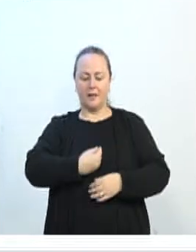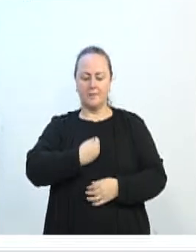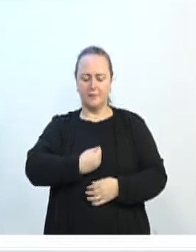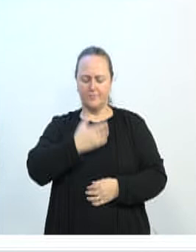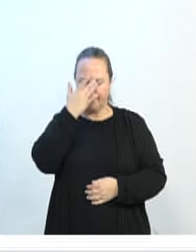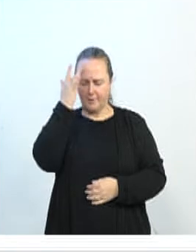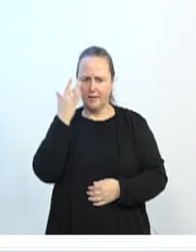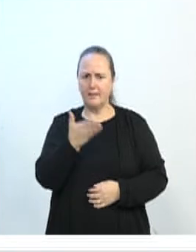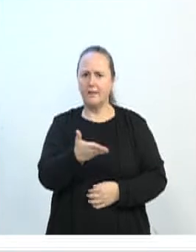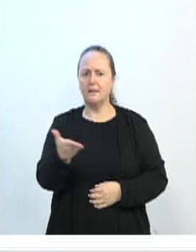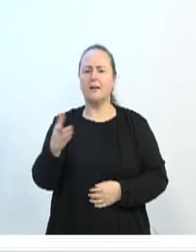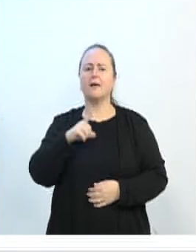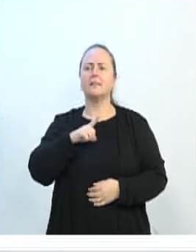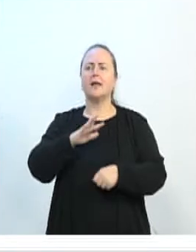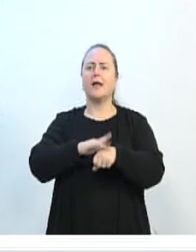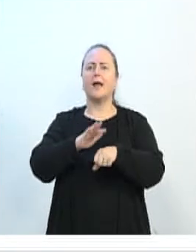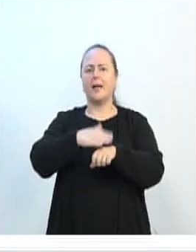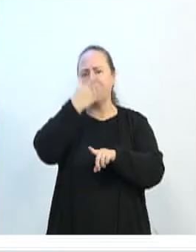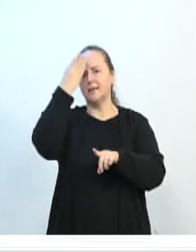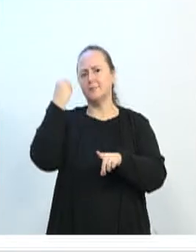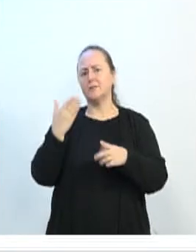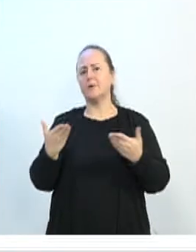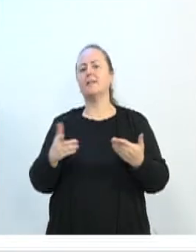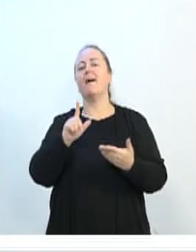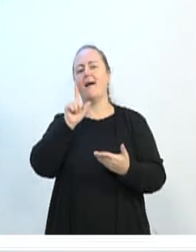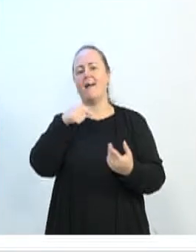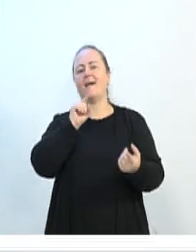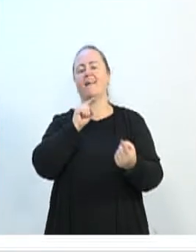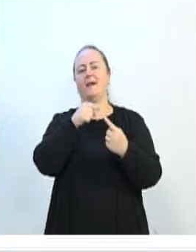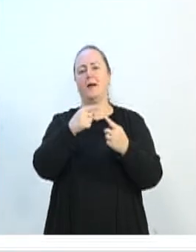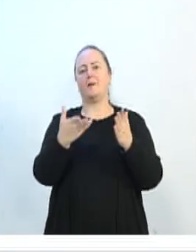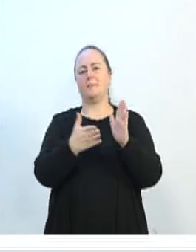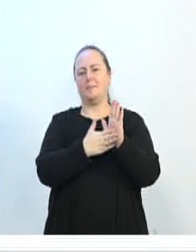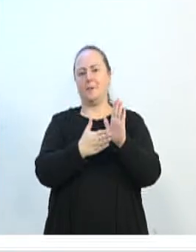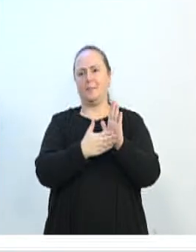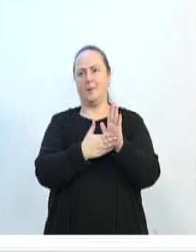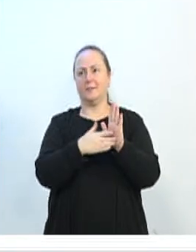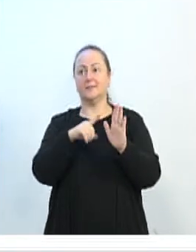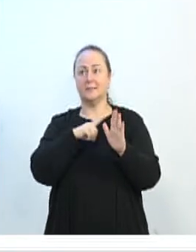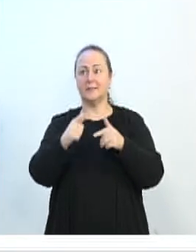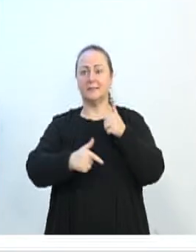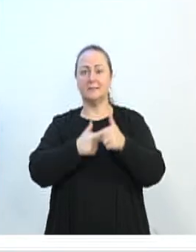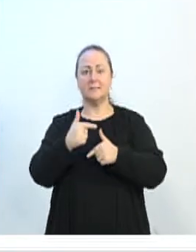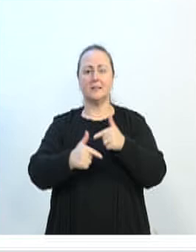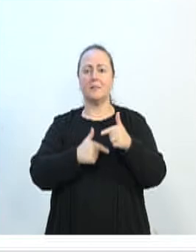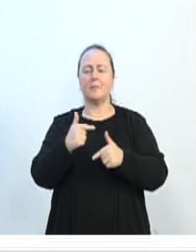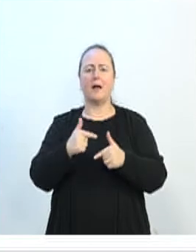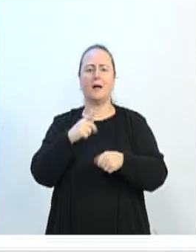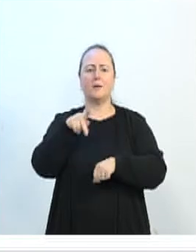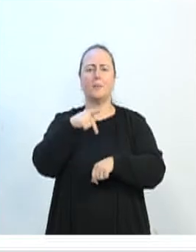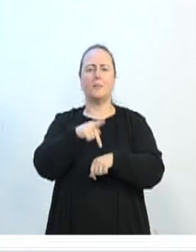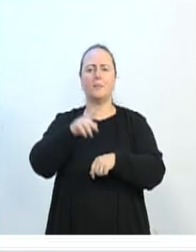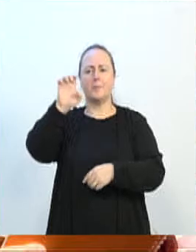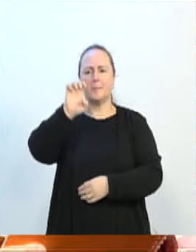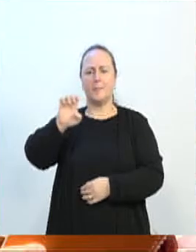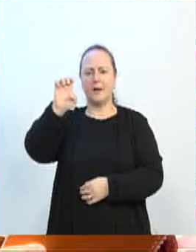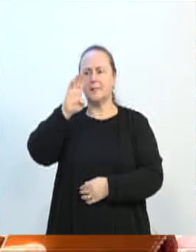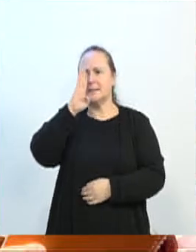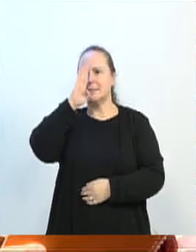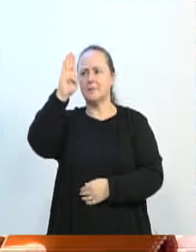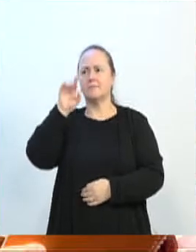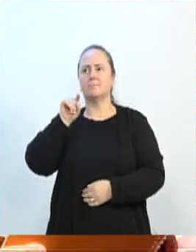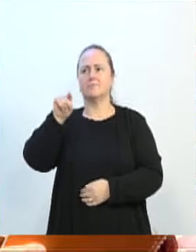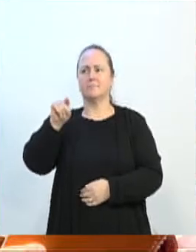pessoas? Este é o centro da proposta, inspirada em belíssimos trabalhos que acontecem em grande parte dos países europeus, principalmente,